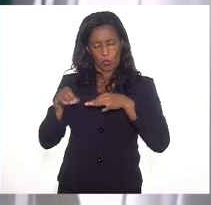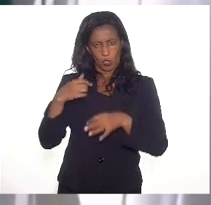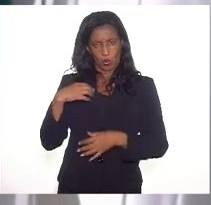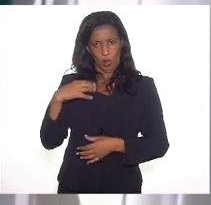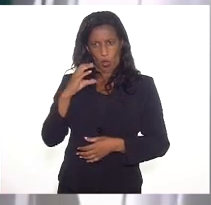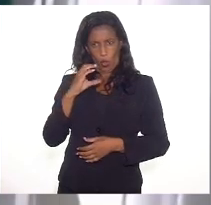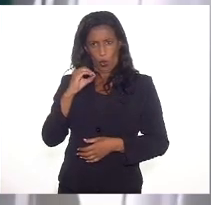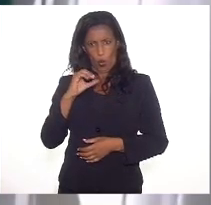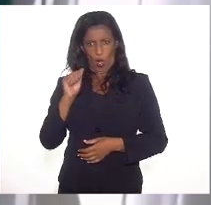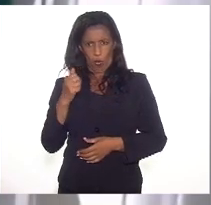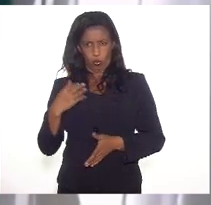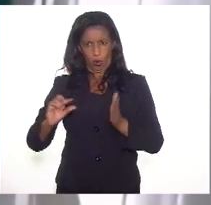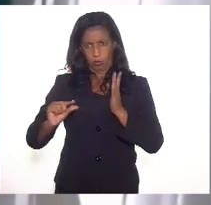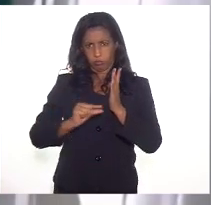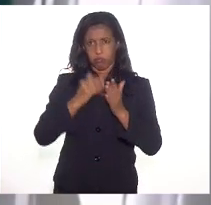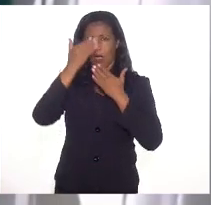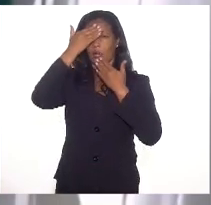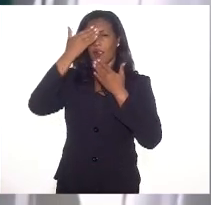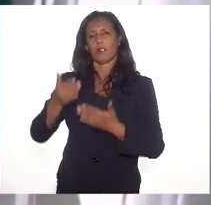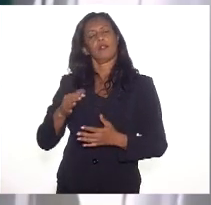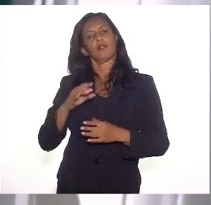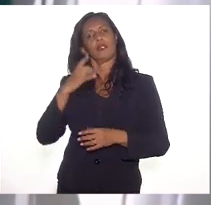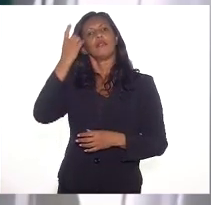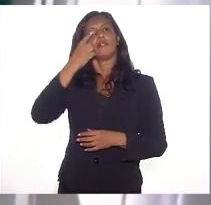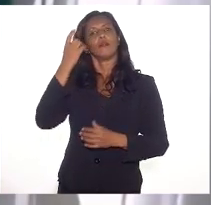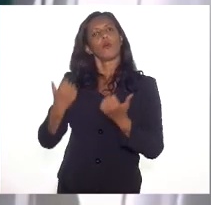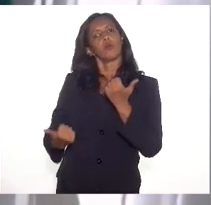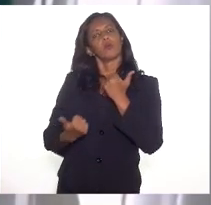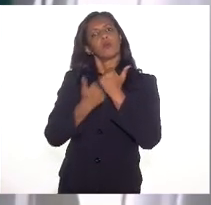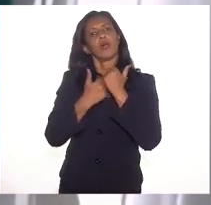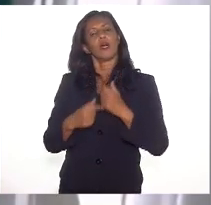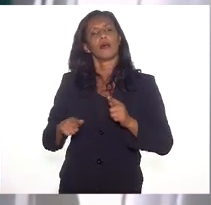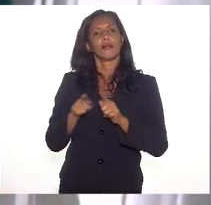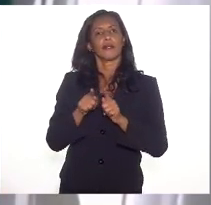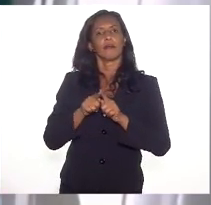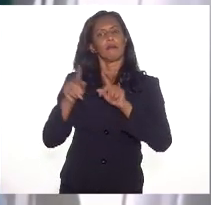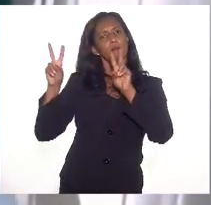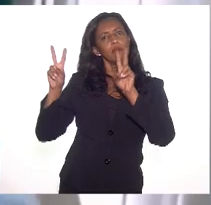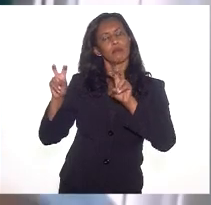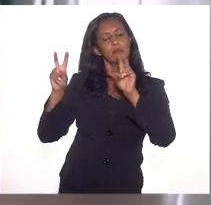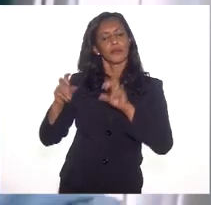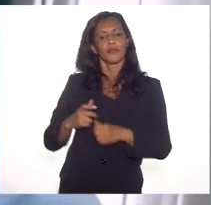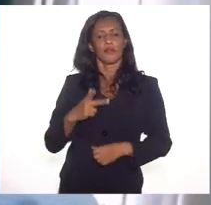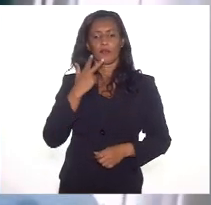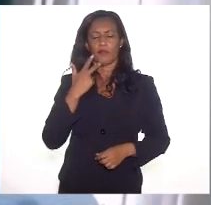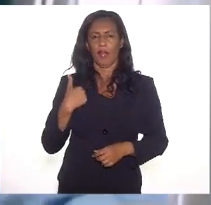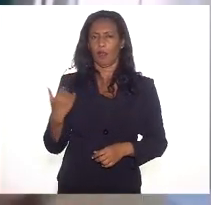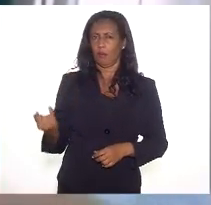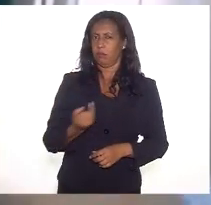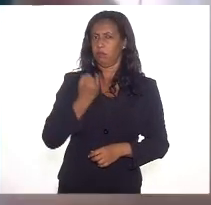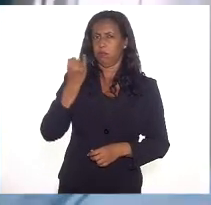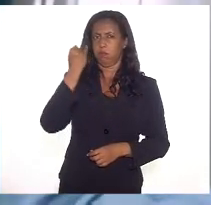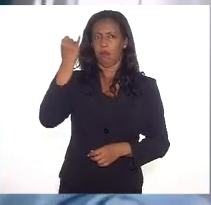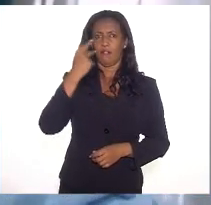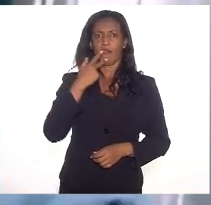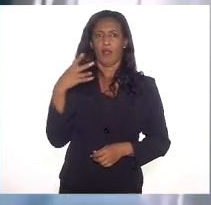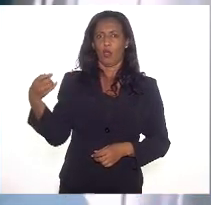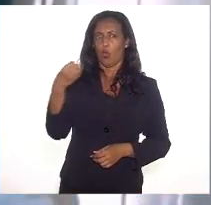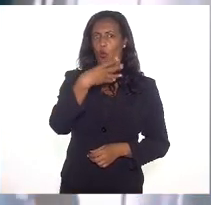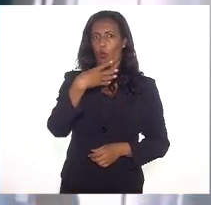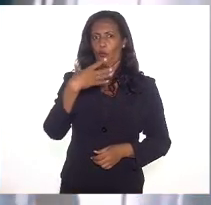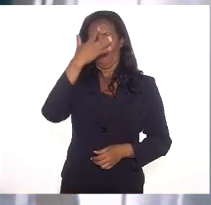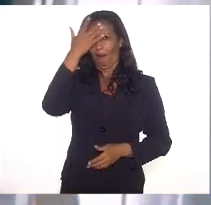coautor. Agradecer aos deputados e deputadas que apoiaram a matéria. Dizer que é um privilégio contar com novas